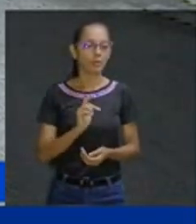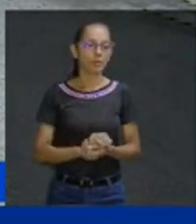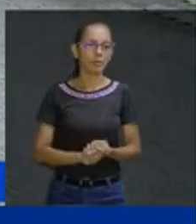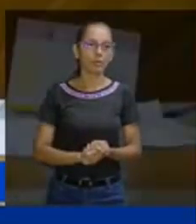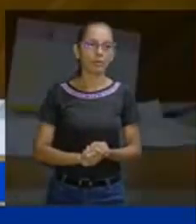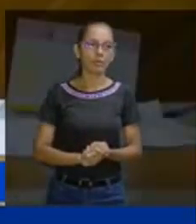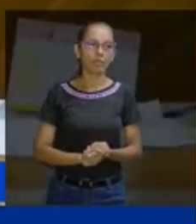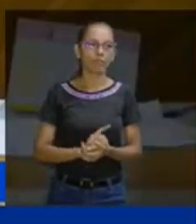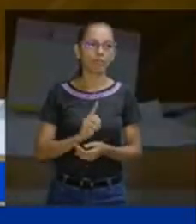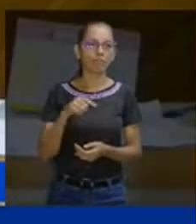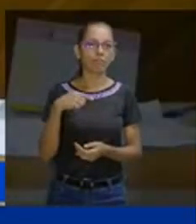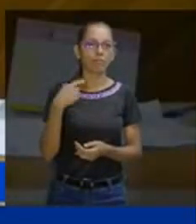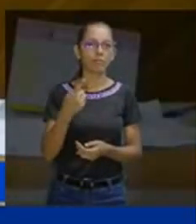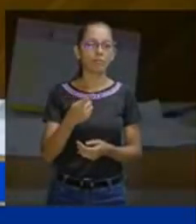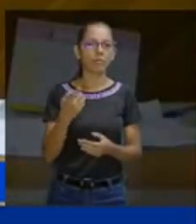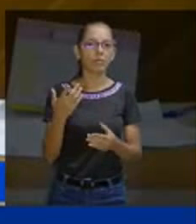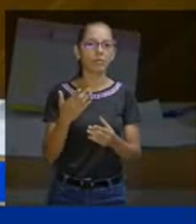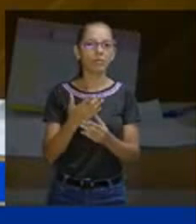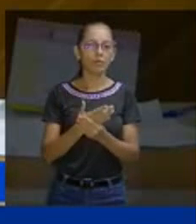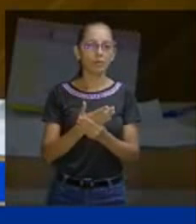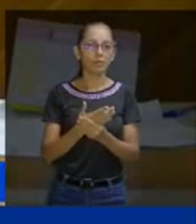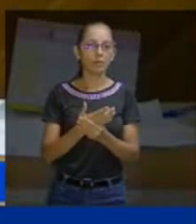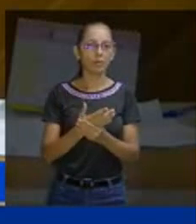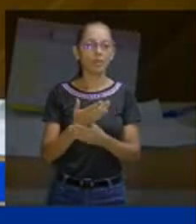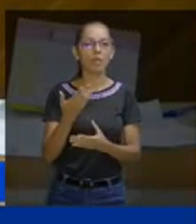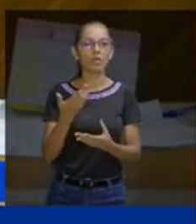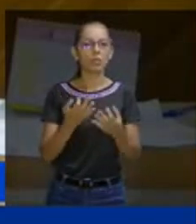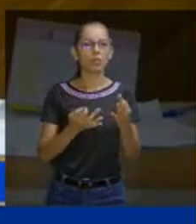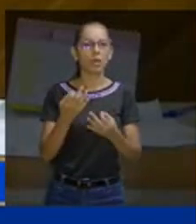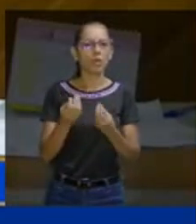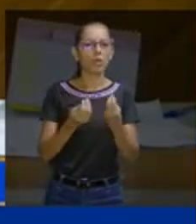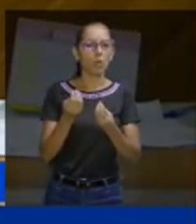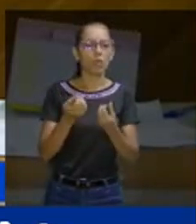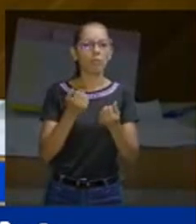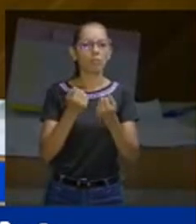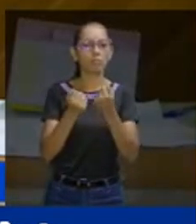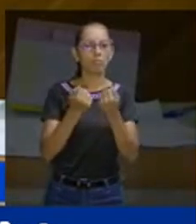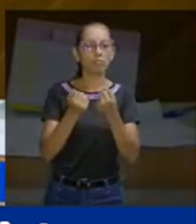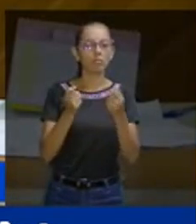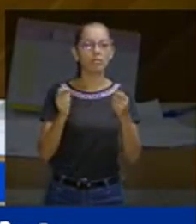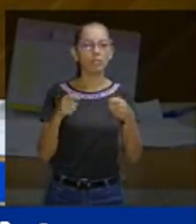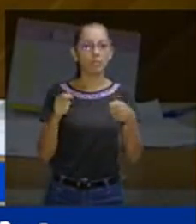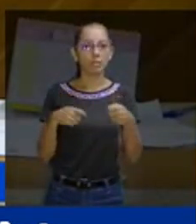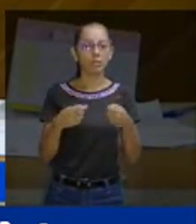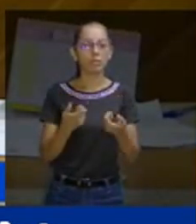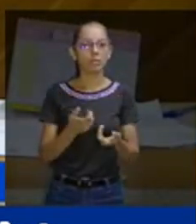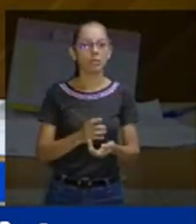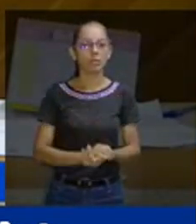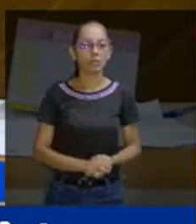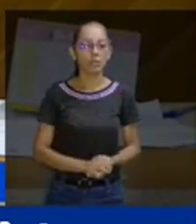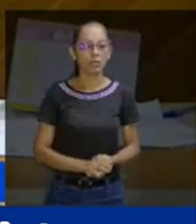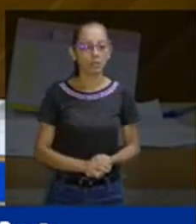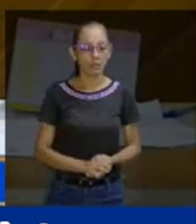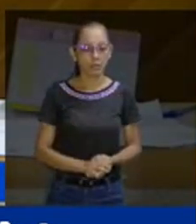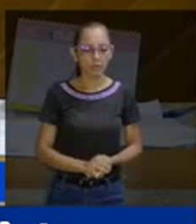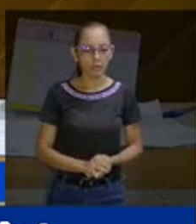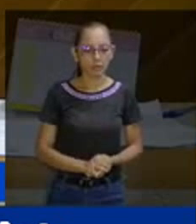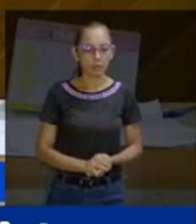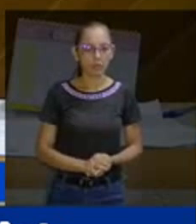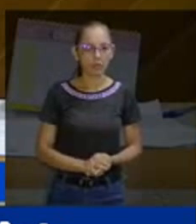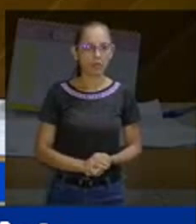que a gente avalie como é que Vossa Excelência vai fazer isso oralmente ou